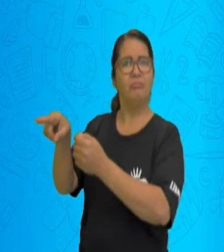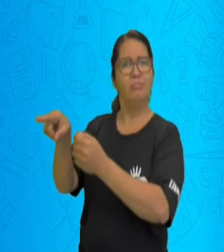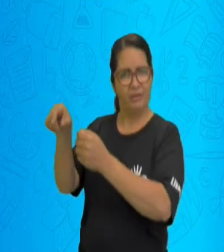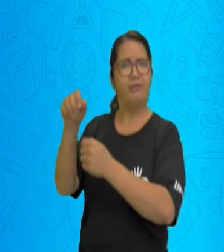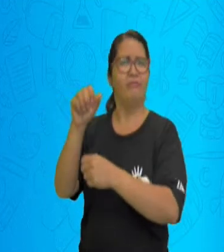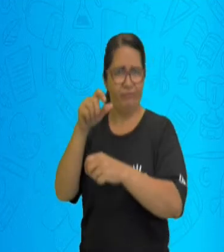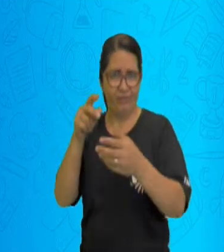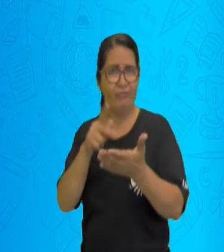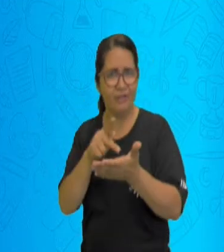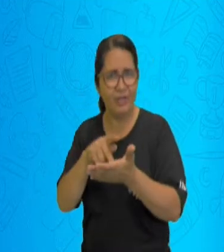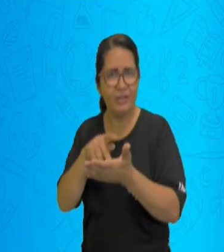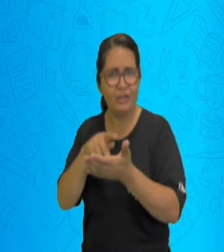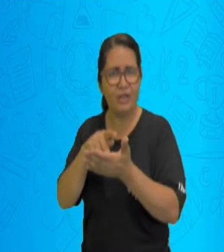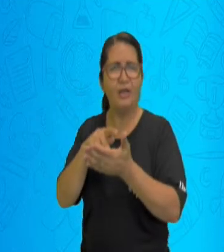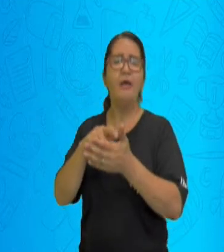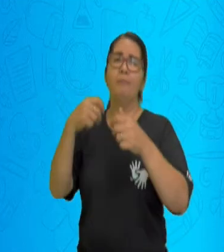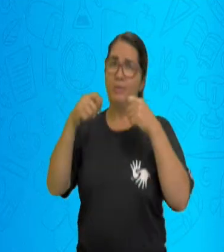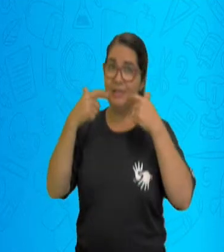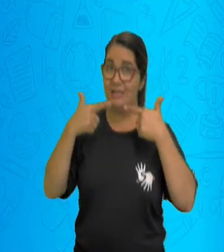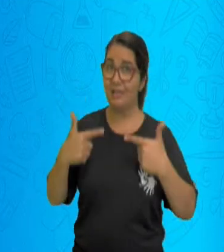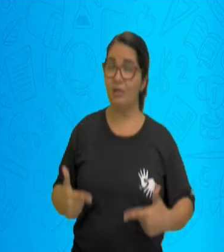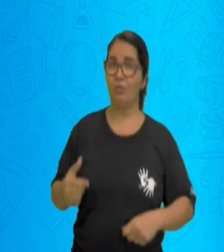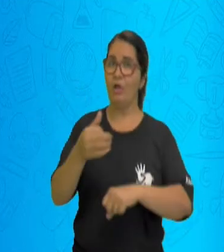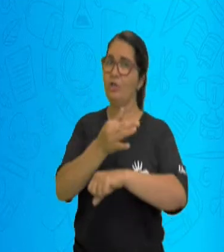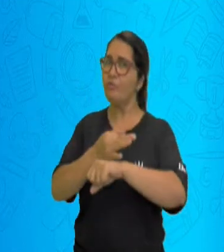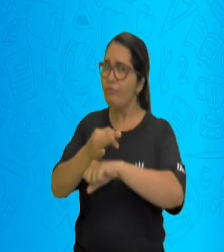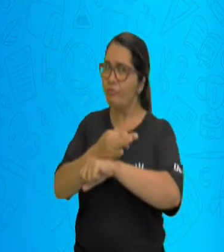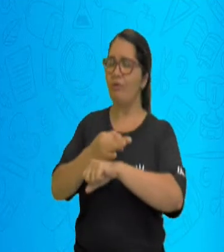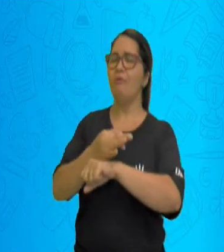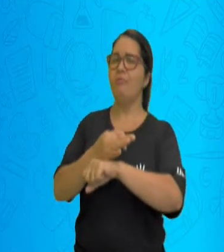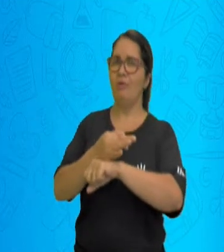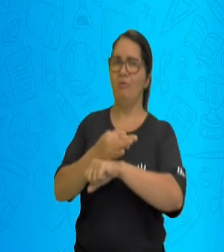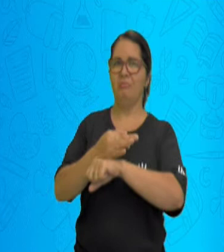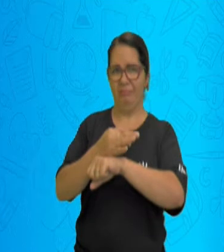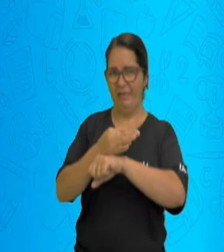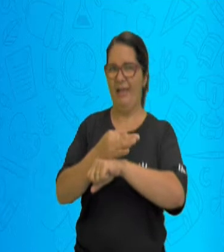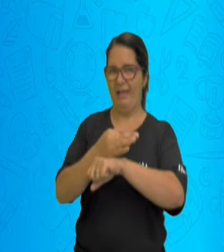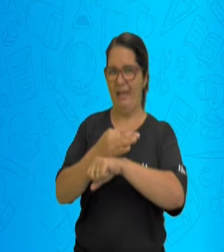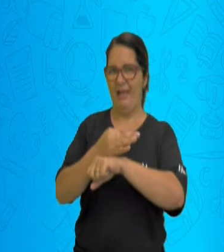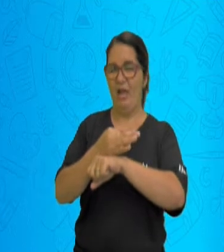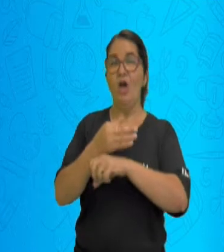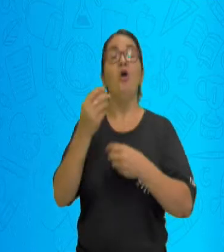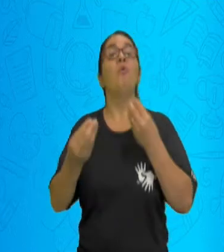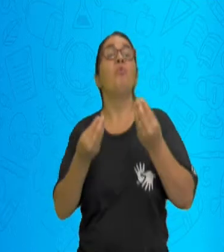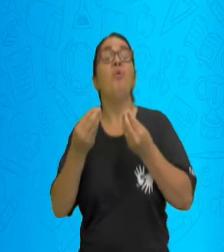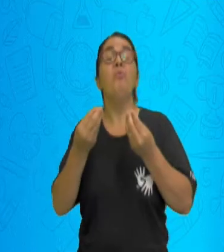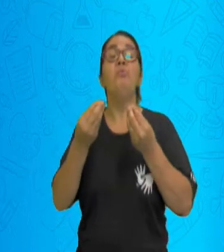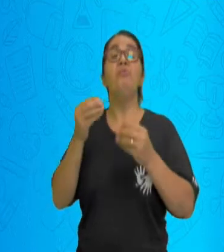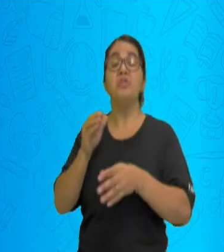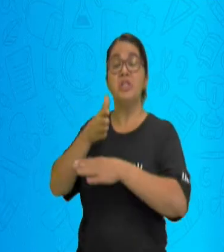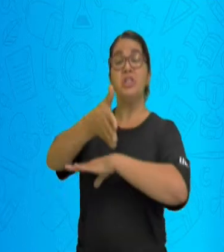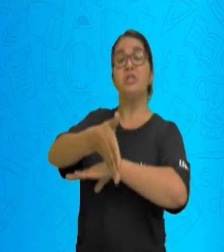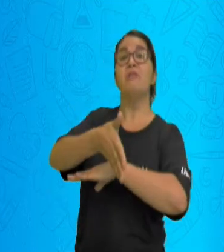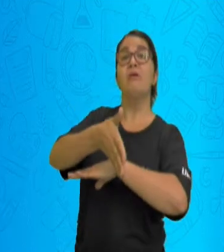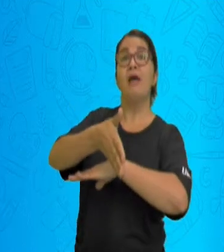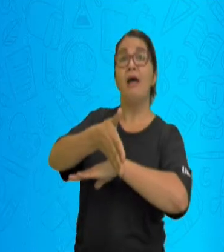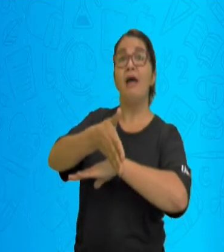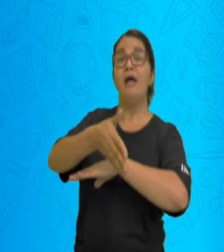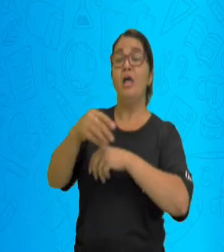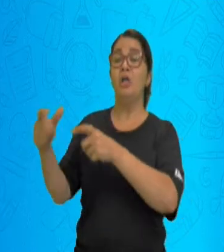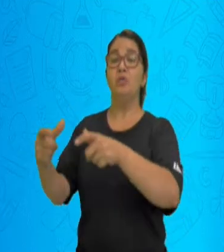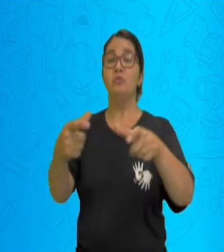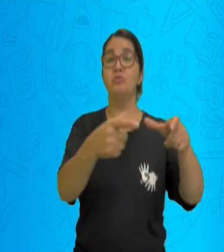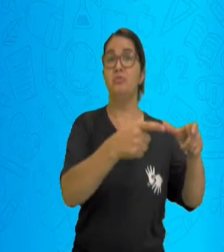não é mesmo? É aquela primeira impressão que vai causar. Então, você precisa realmente transmitir que você